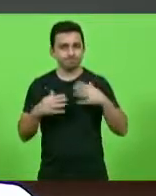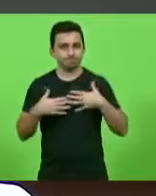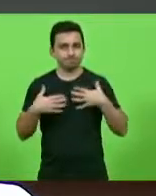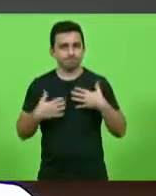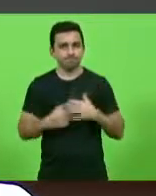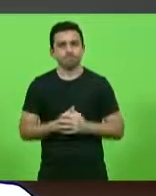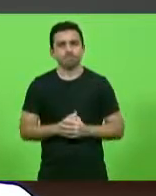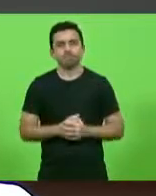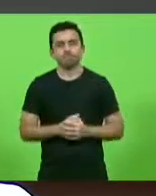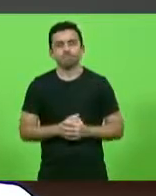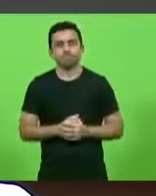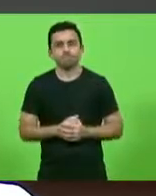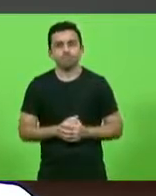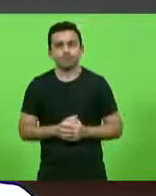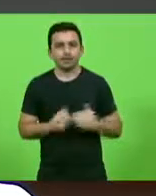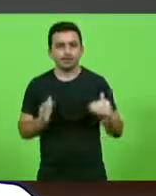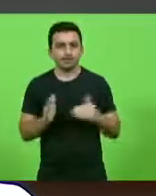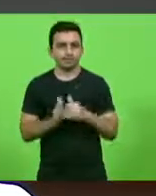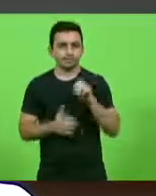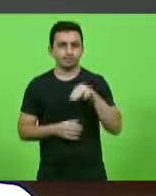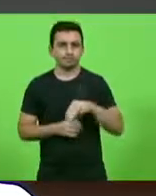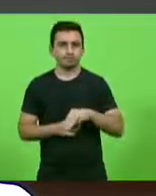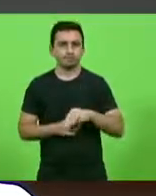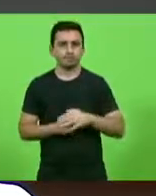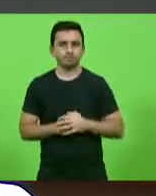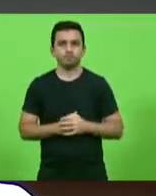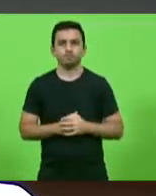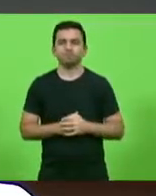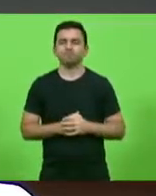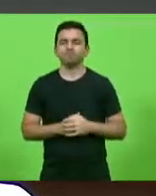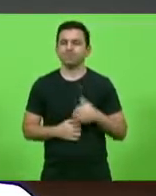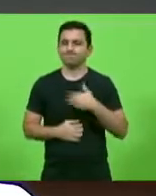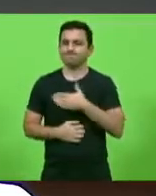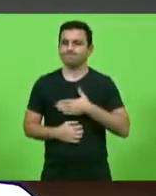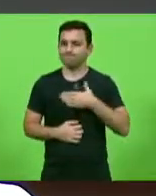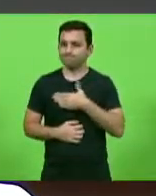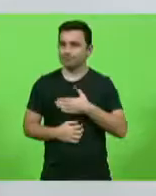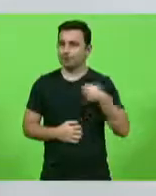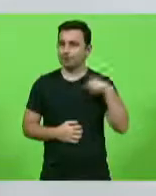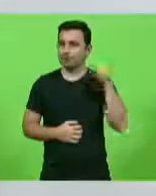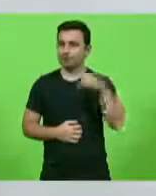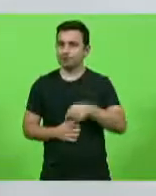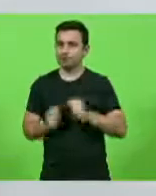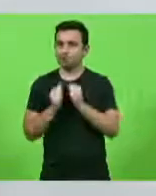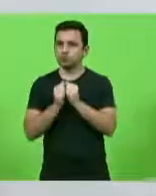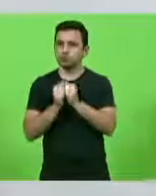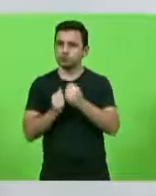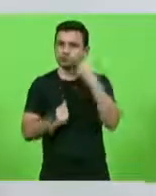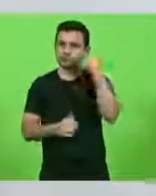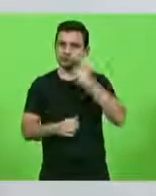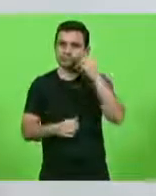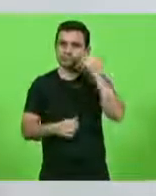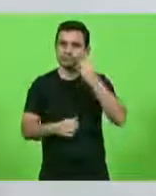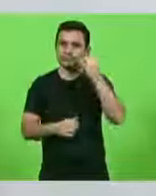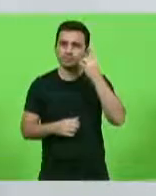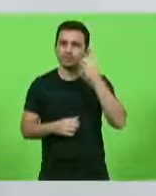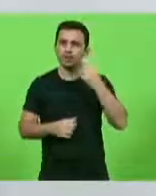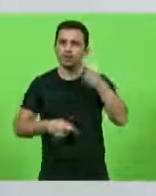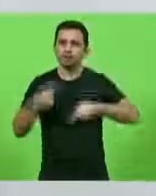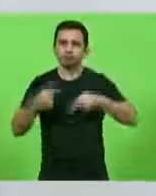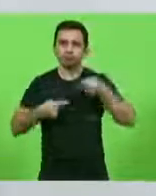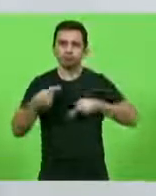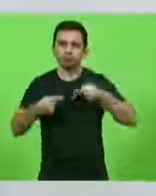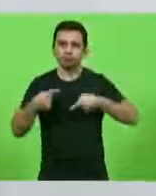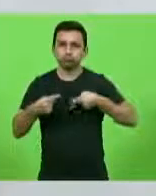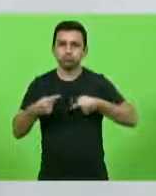Felipe Estevão, com a palavra, por até 10 minutos. Sempre um prazer estar aqui com os nobres colegas parlamentares, debatendo